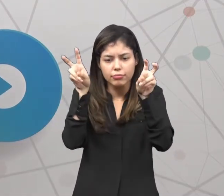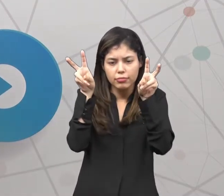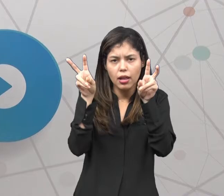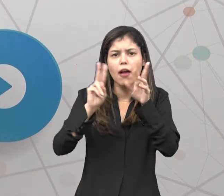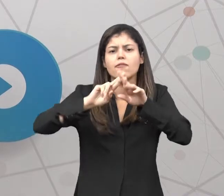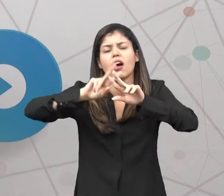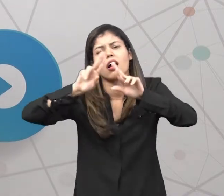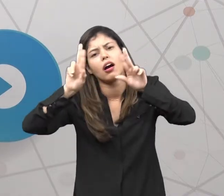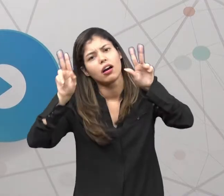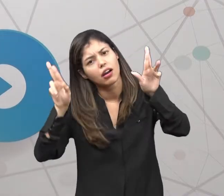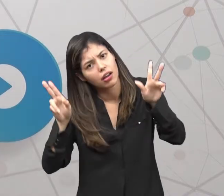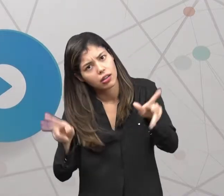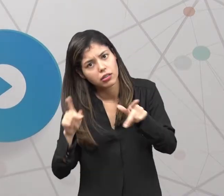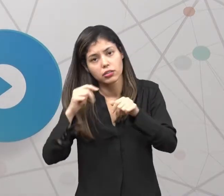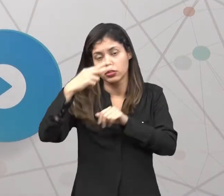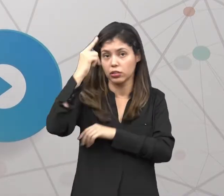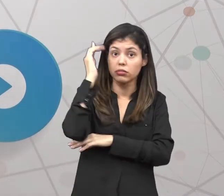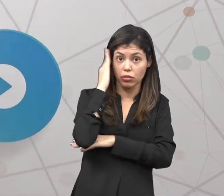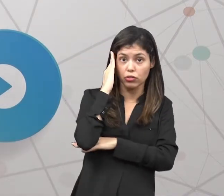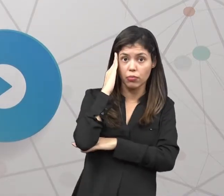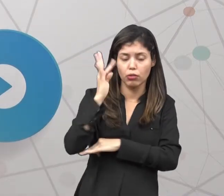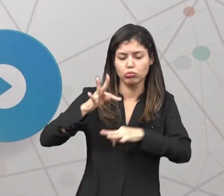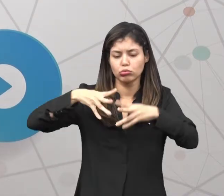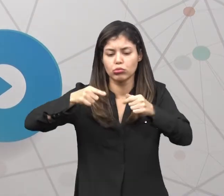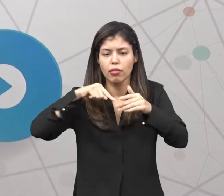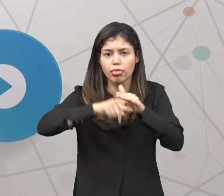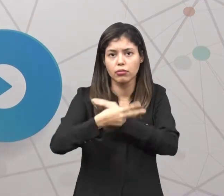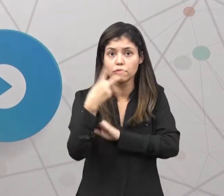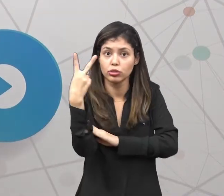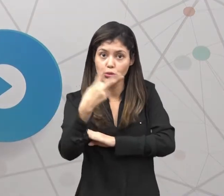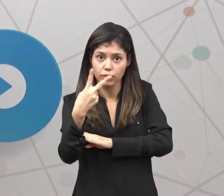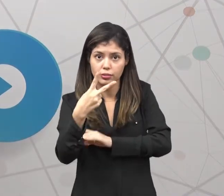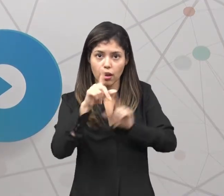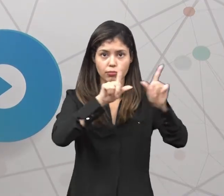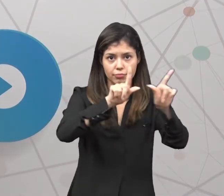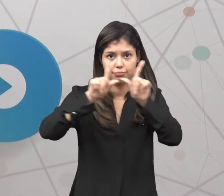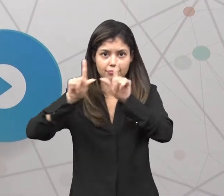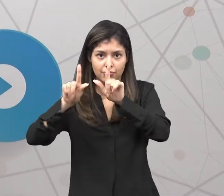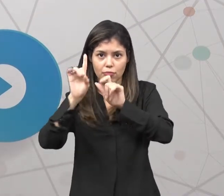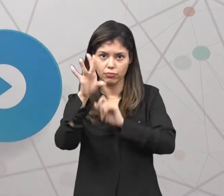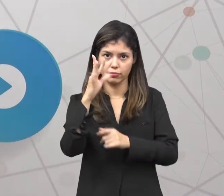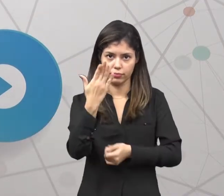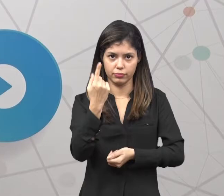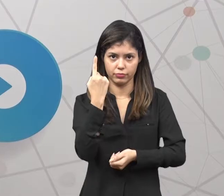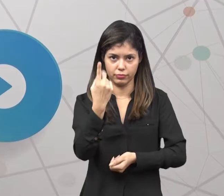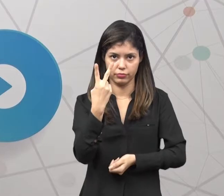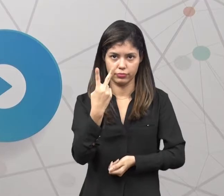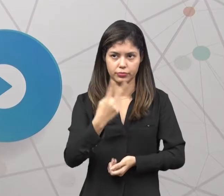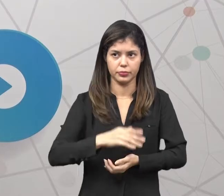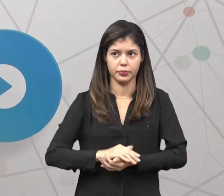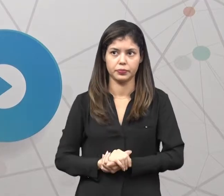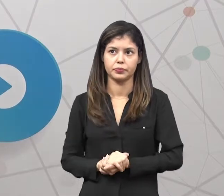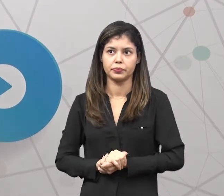tirar várias lições dentro de 2, no caso aí, 2 quadrinhos.